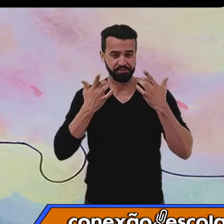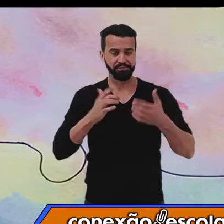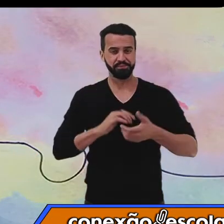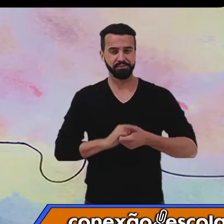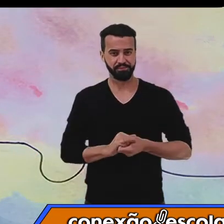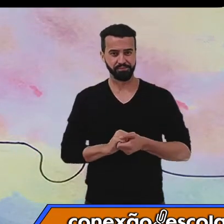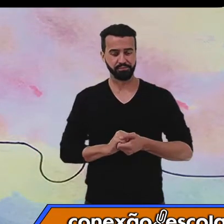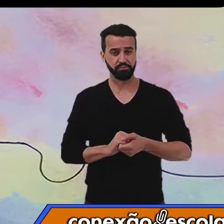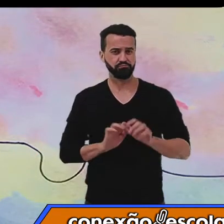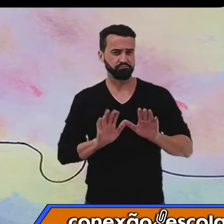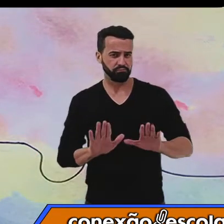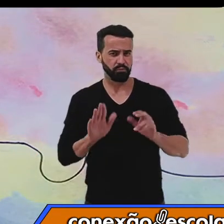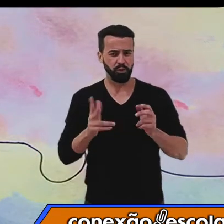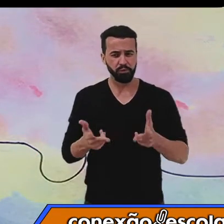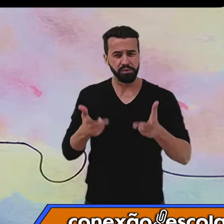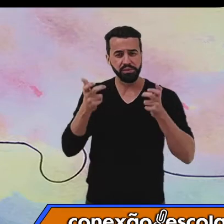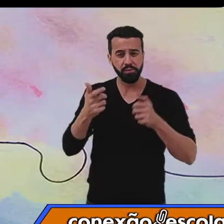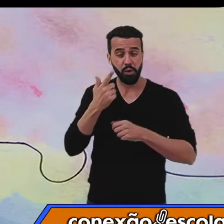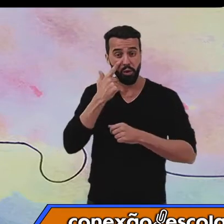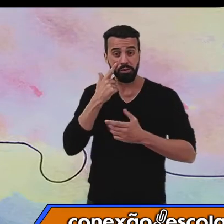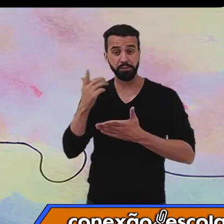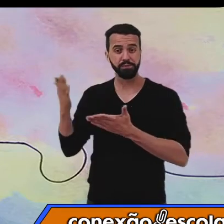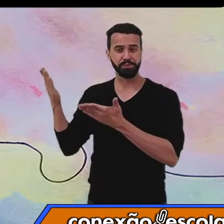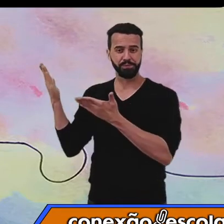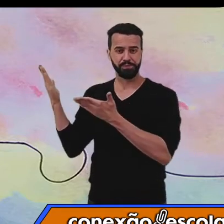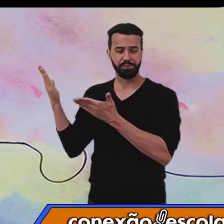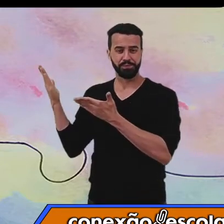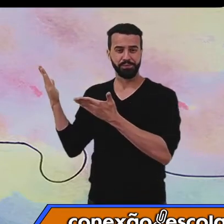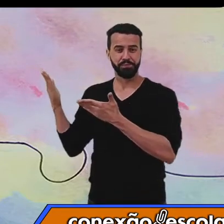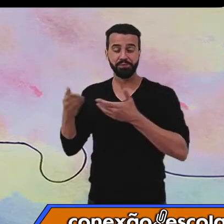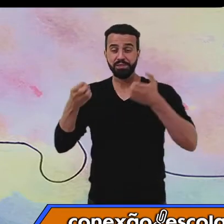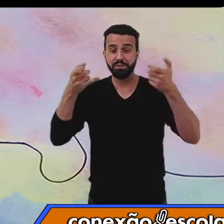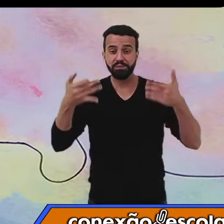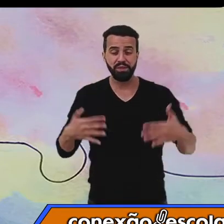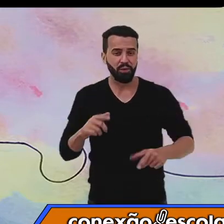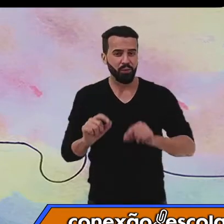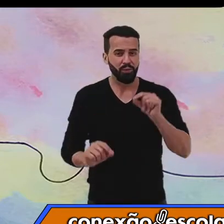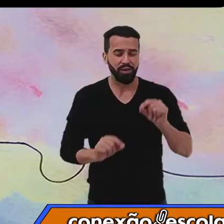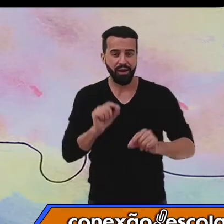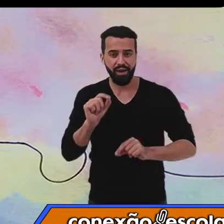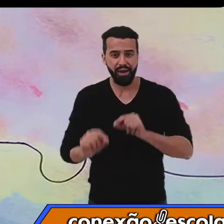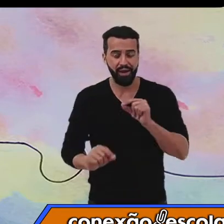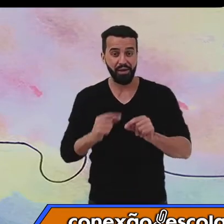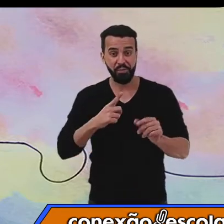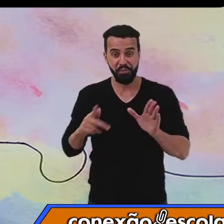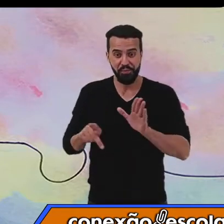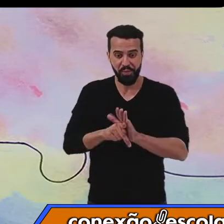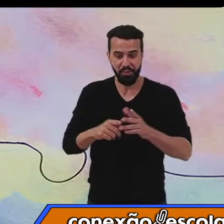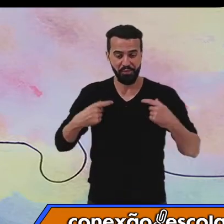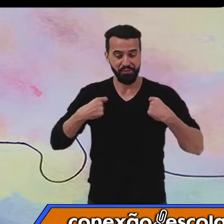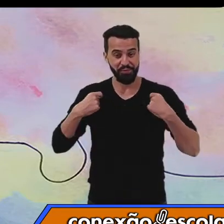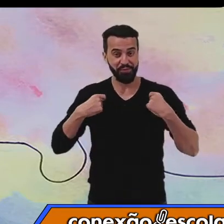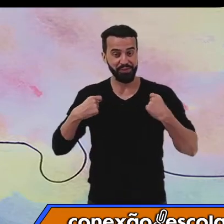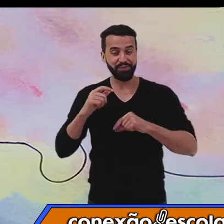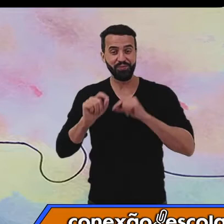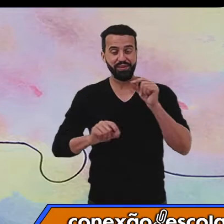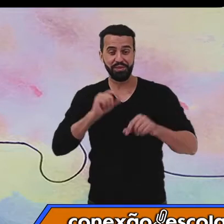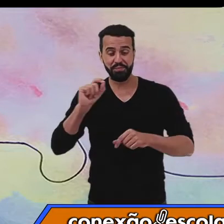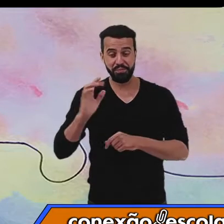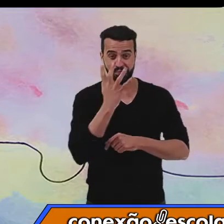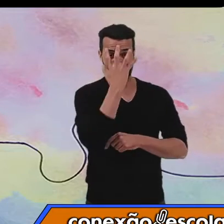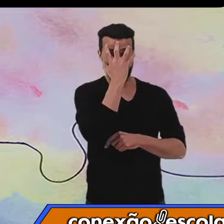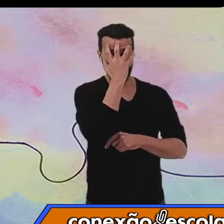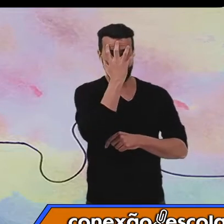Agora, vamos perceber um pouco esta próxima imagem. Vamos falar de um adereço cênico presente no figurino, que é a